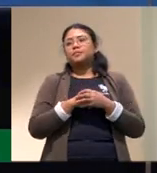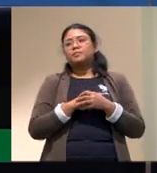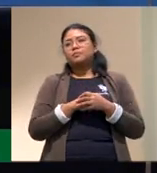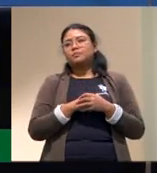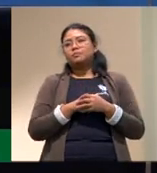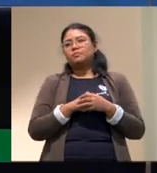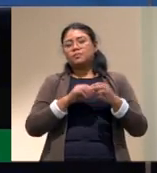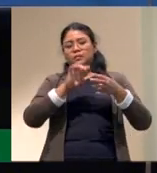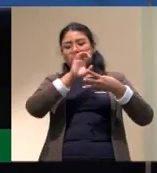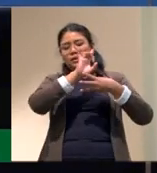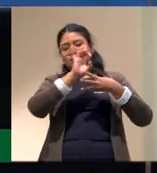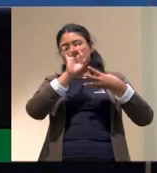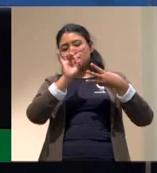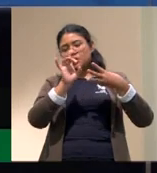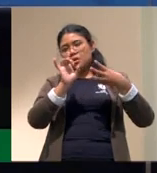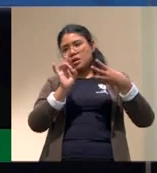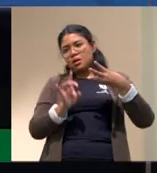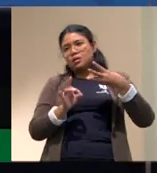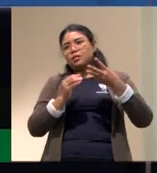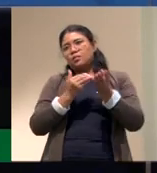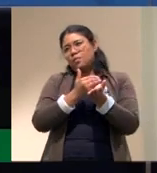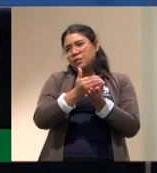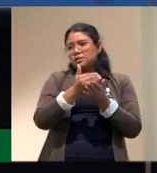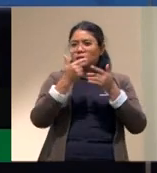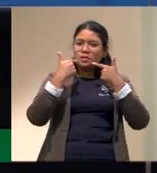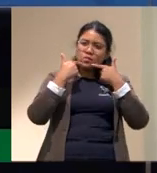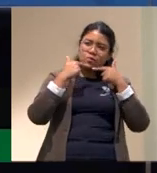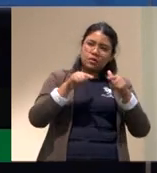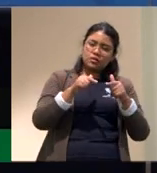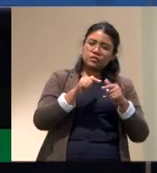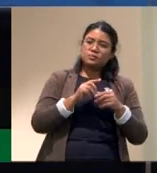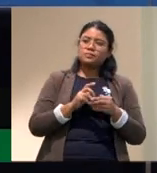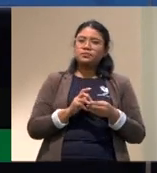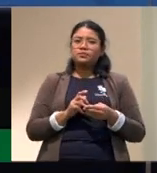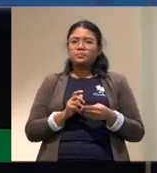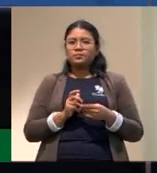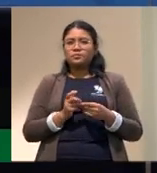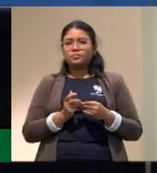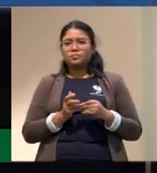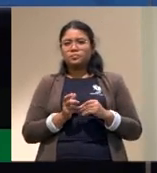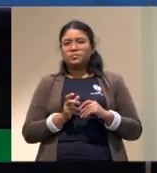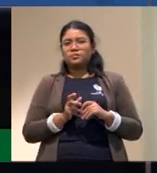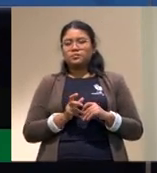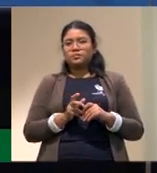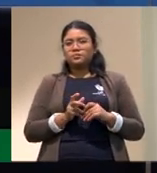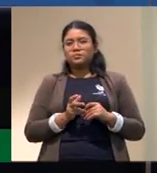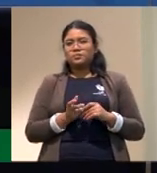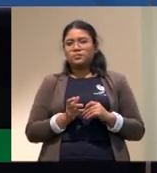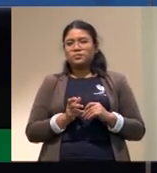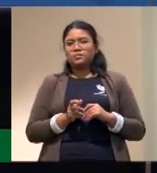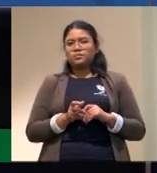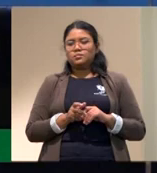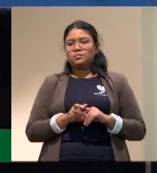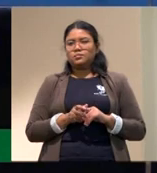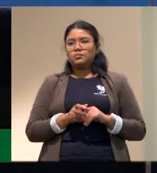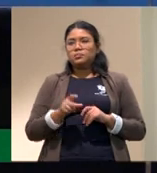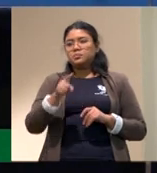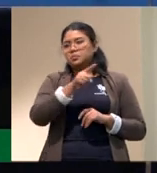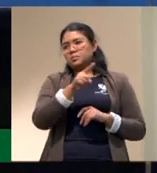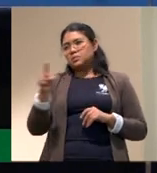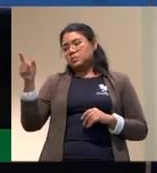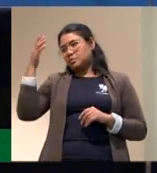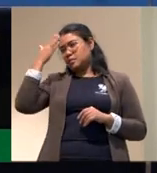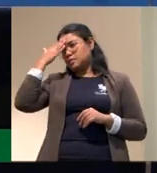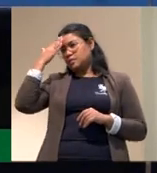um dos três núcleos. E daí, quem sabe, inclusive, a gente abre um pouquinho, né, para ouvir o que, que vocês estão...